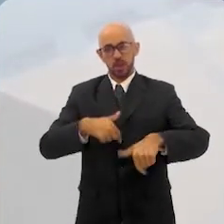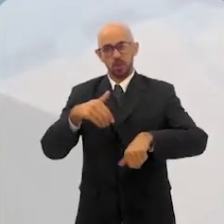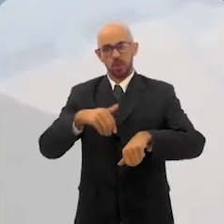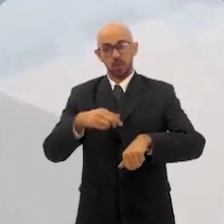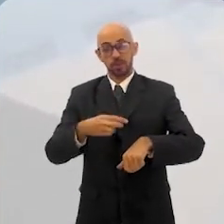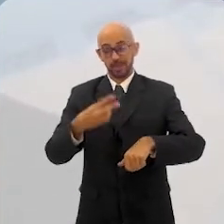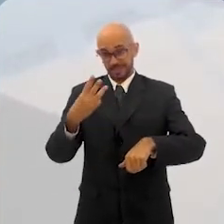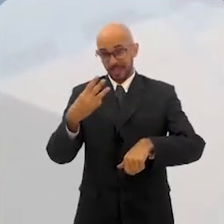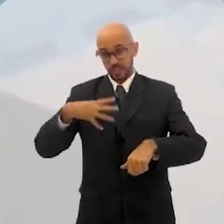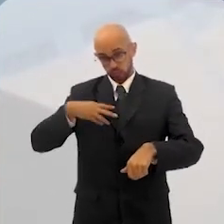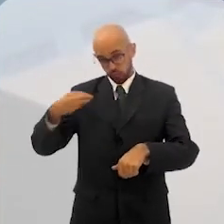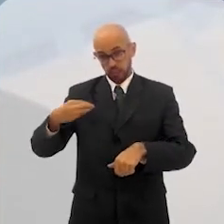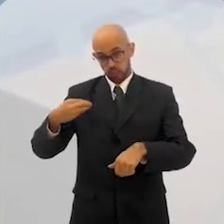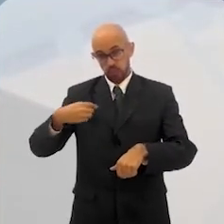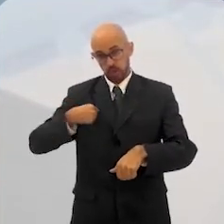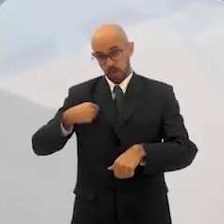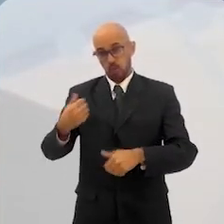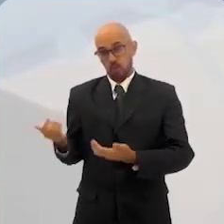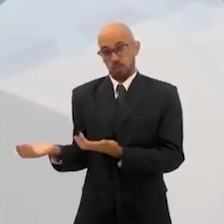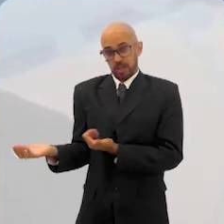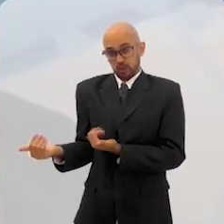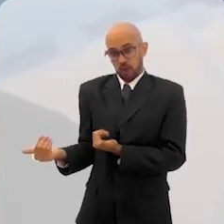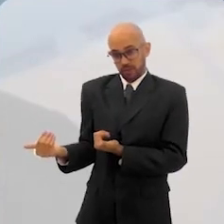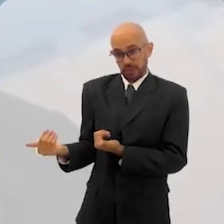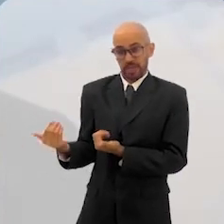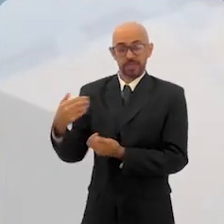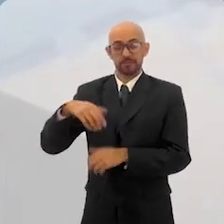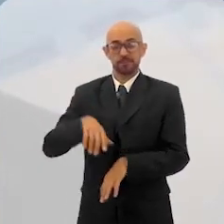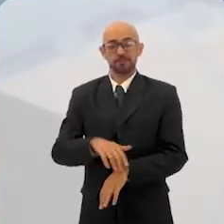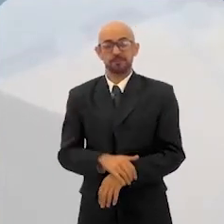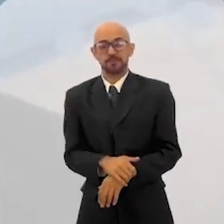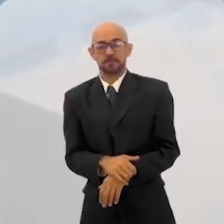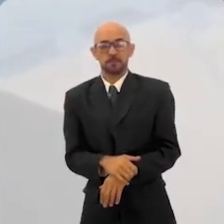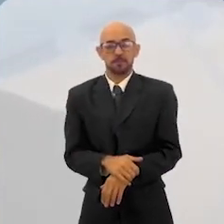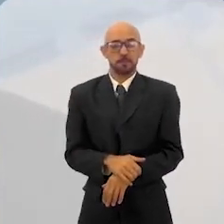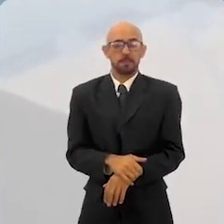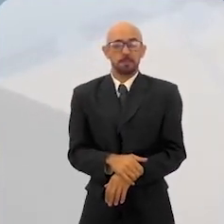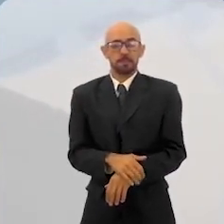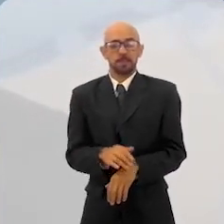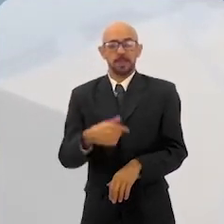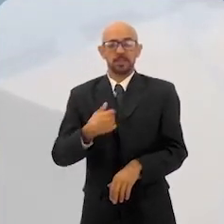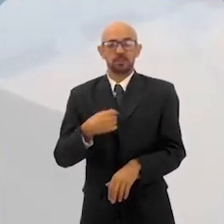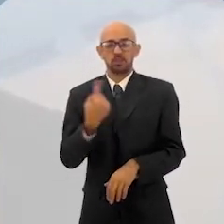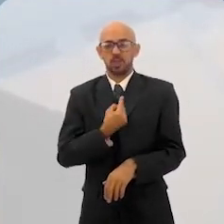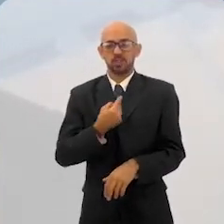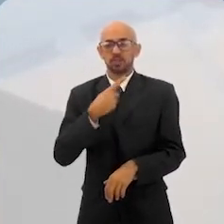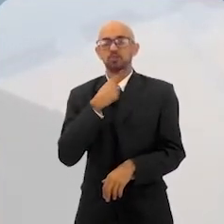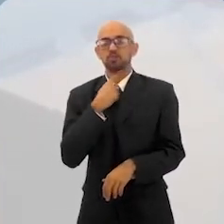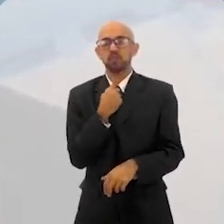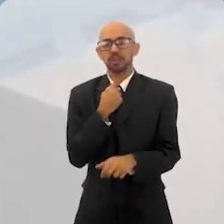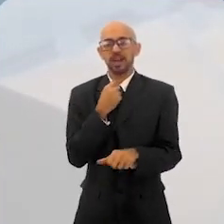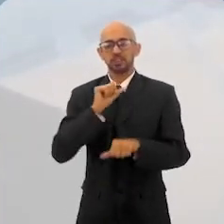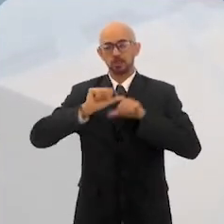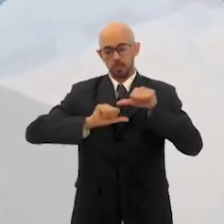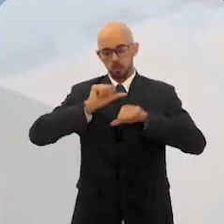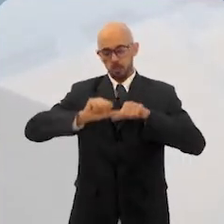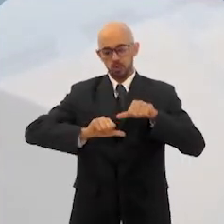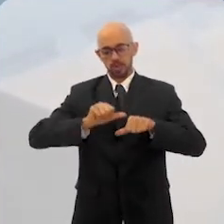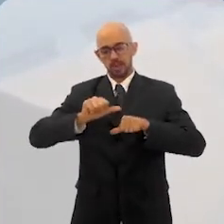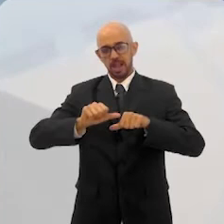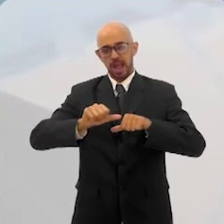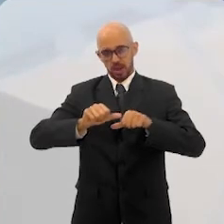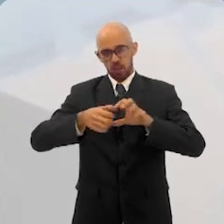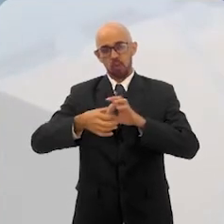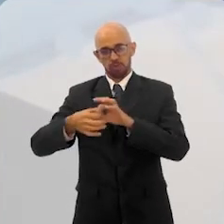novo dos três filhos. Então, a gente tinha muita vontade de poder mudar a realidade, né,